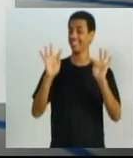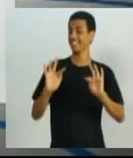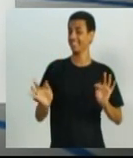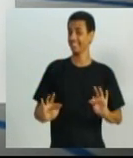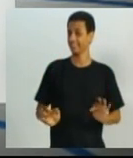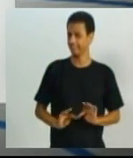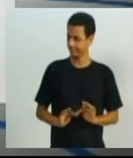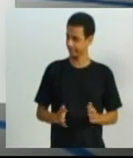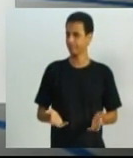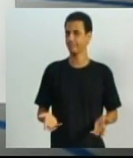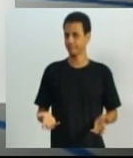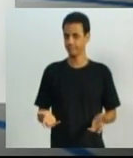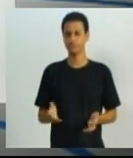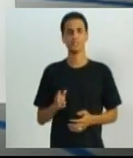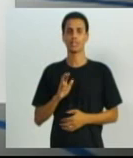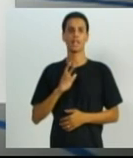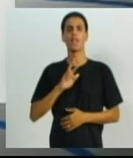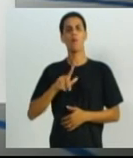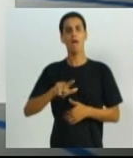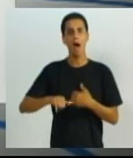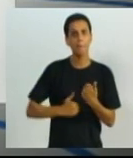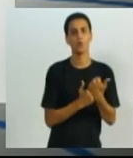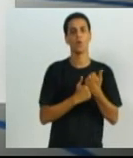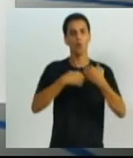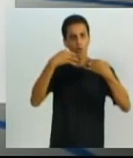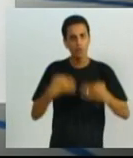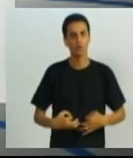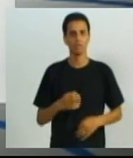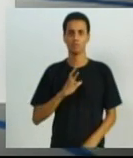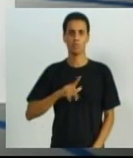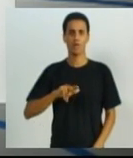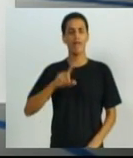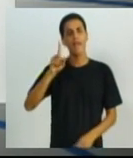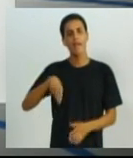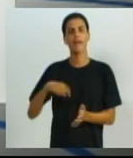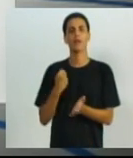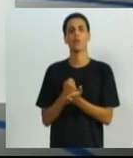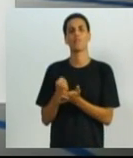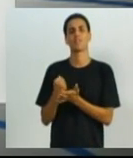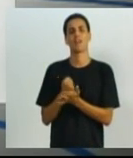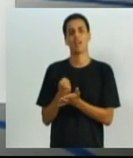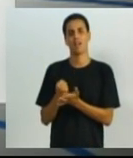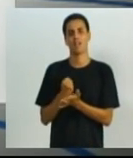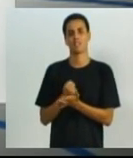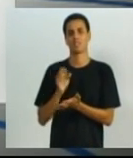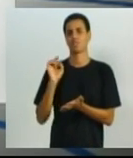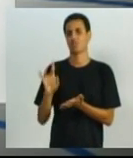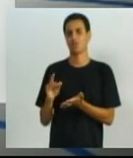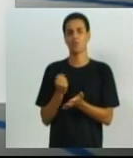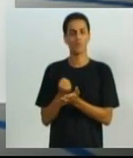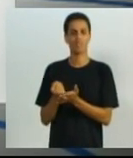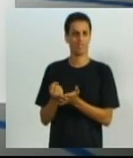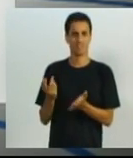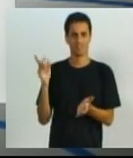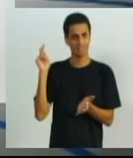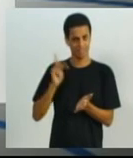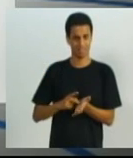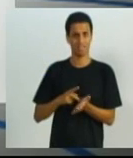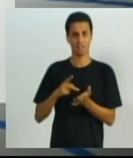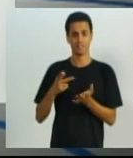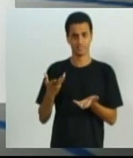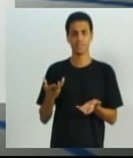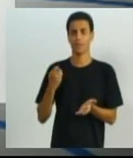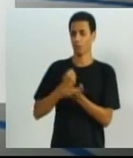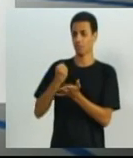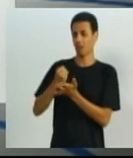aqueles nem são cabos eleitorais, aquilo lá são contratados, né, numa condição deprimente para quem contrata, e